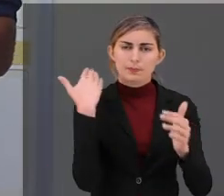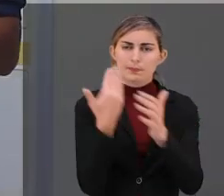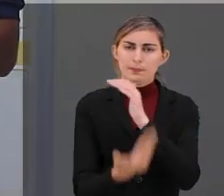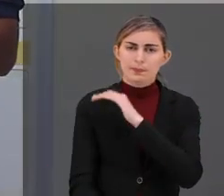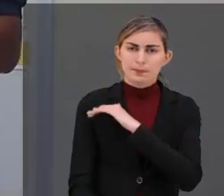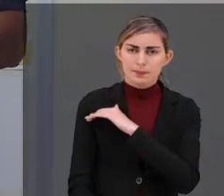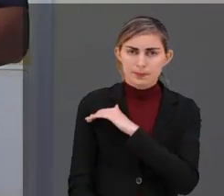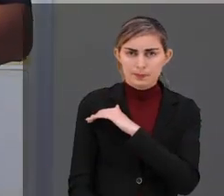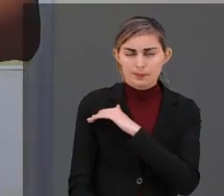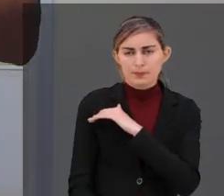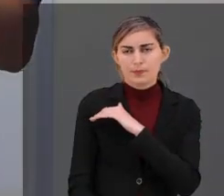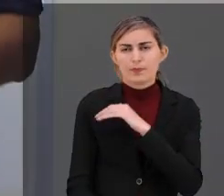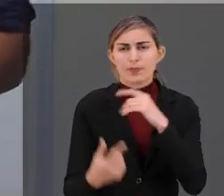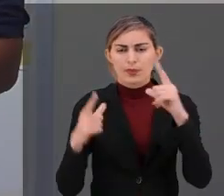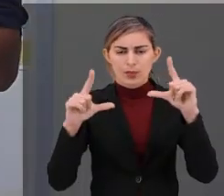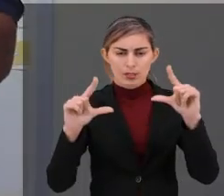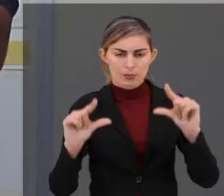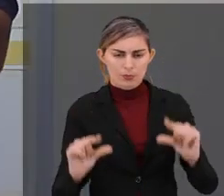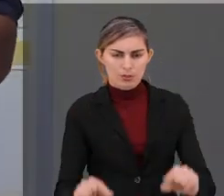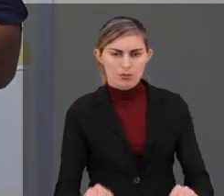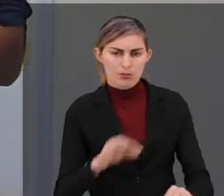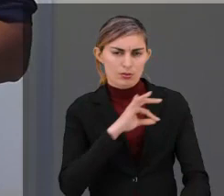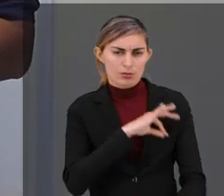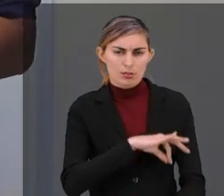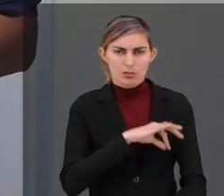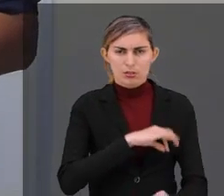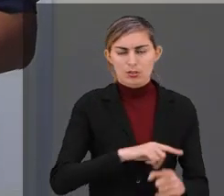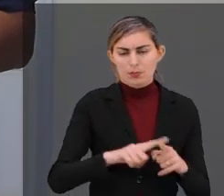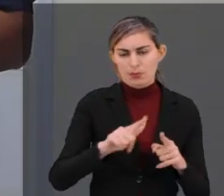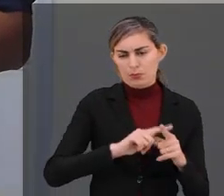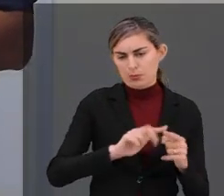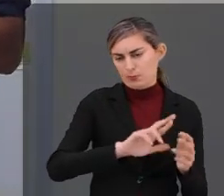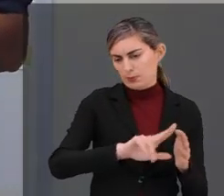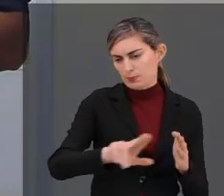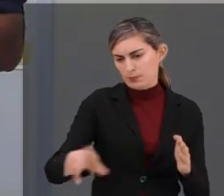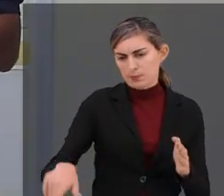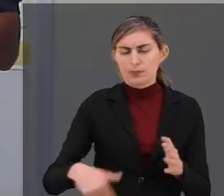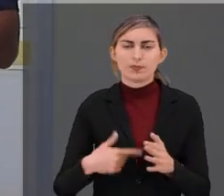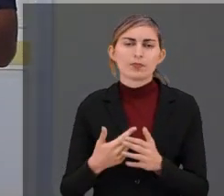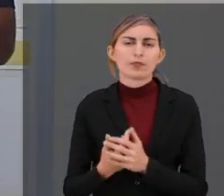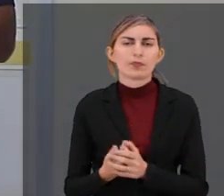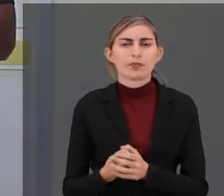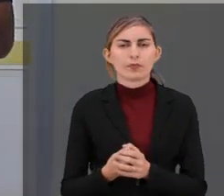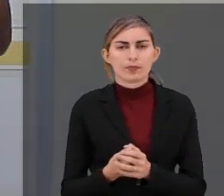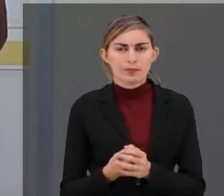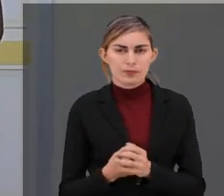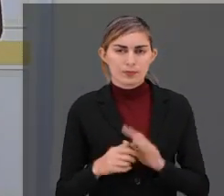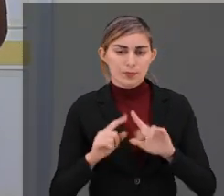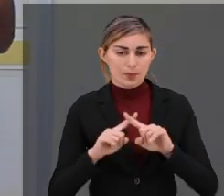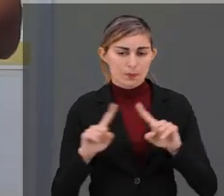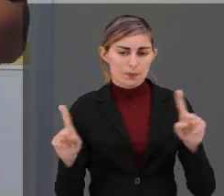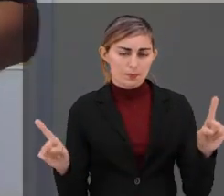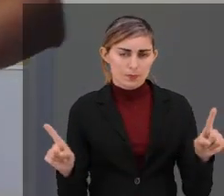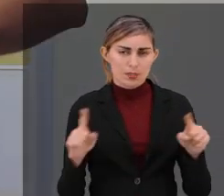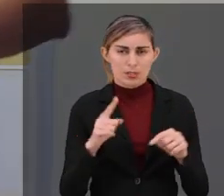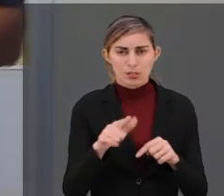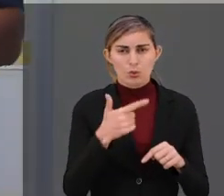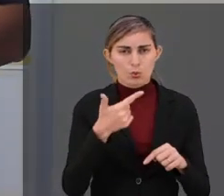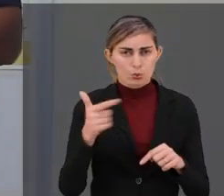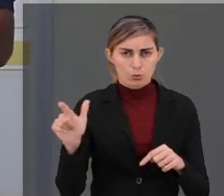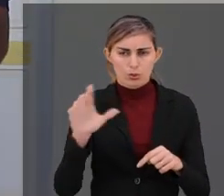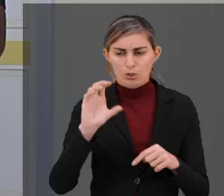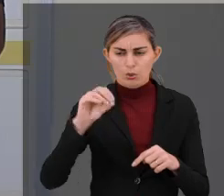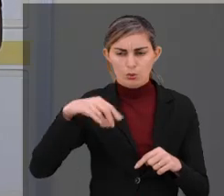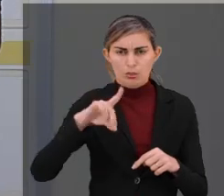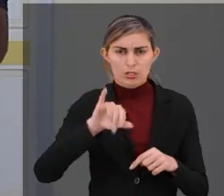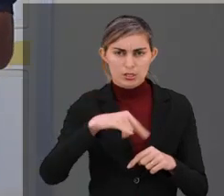isso, ele vai diminuir a renda, ele vai ter uma série de problemas dentro dessa condição. Mas aí a gente tem outra